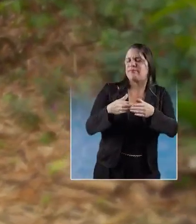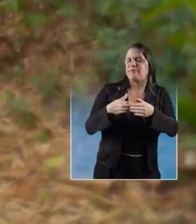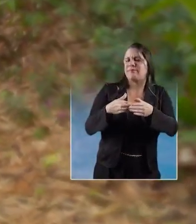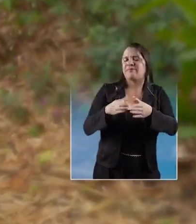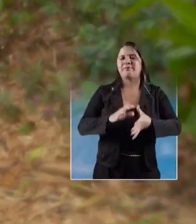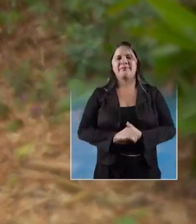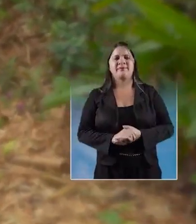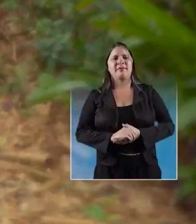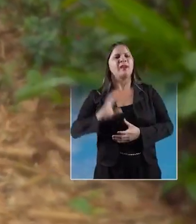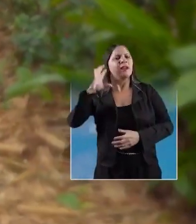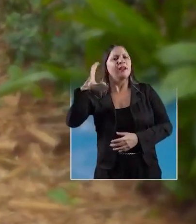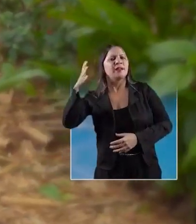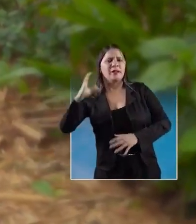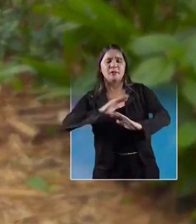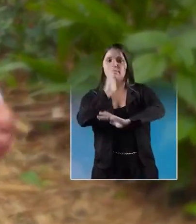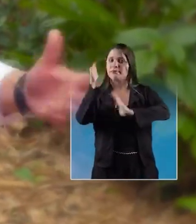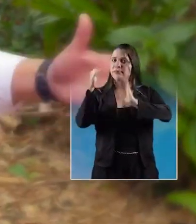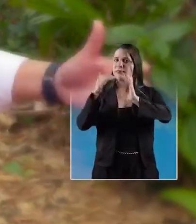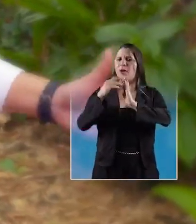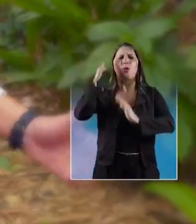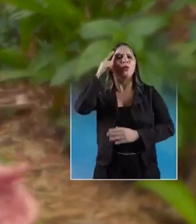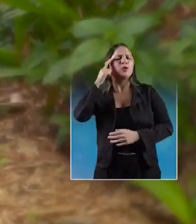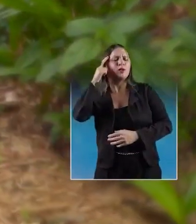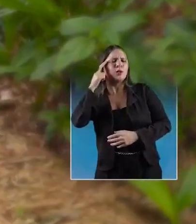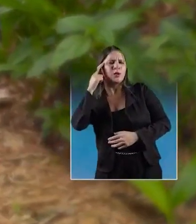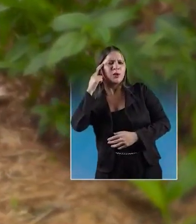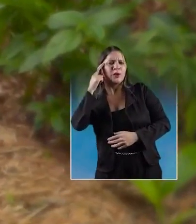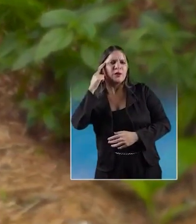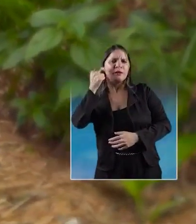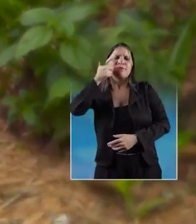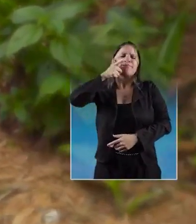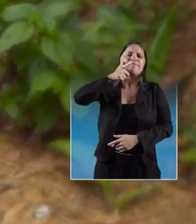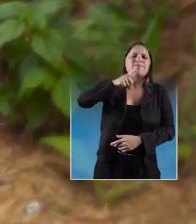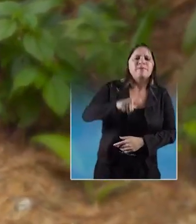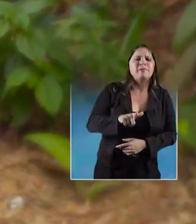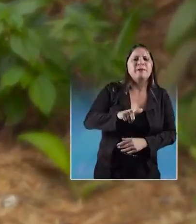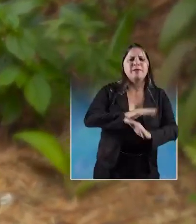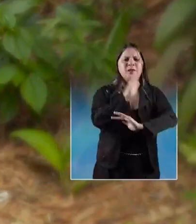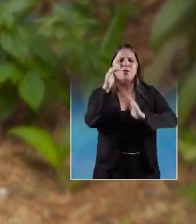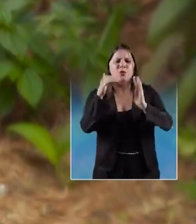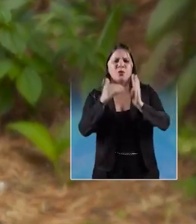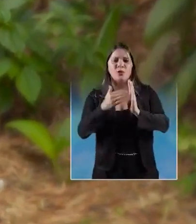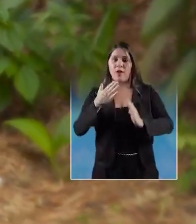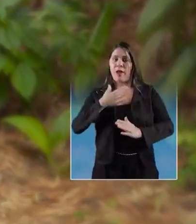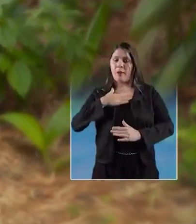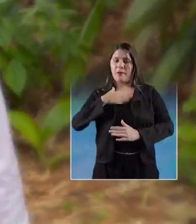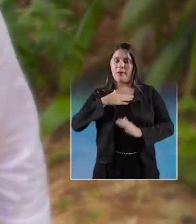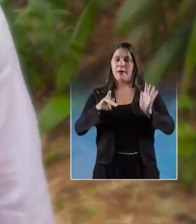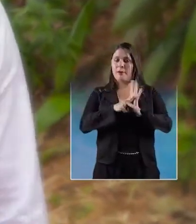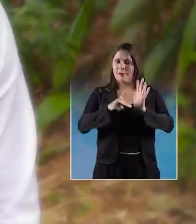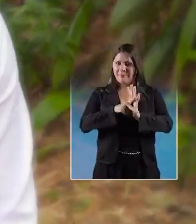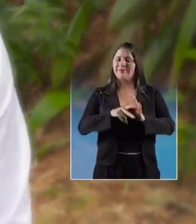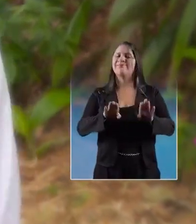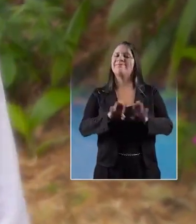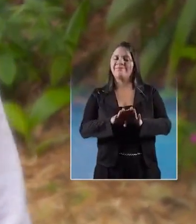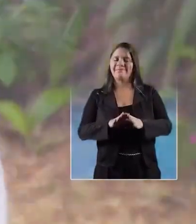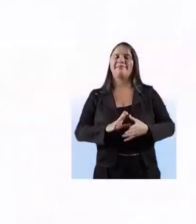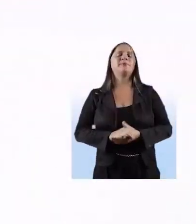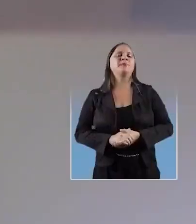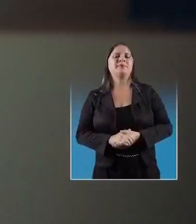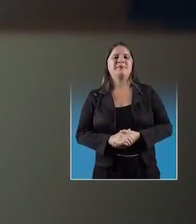sonhos coletivos. Realizar todos esses sonhos. A conquista deles é a minha conquista